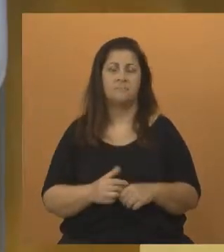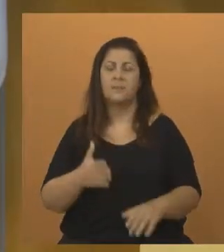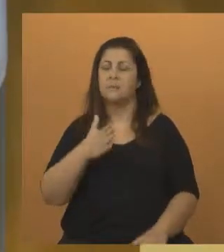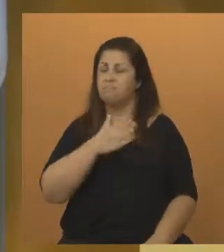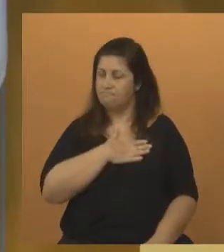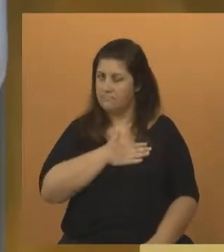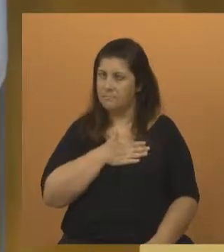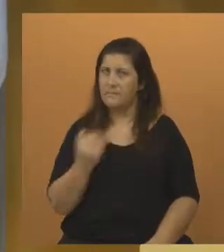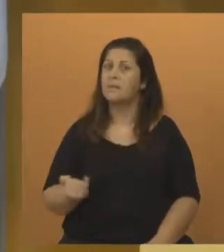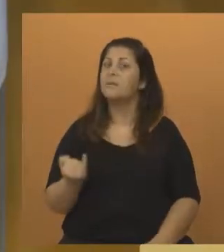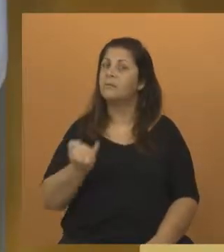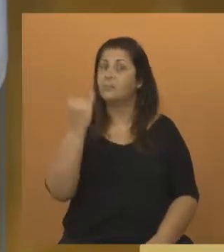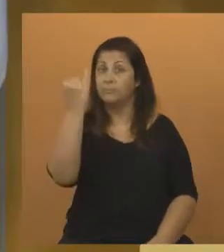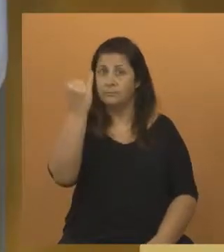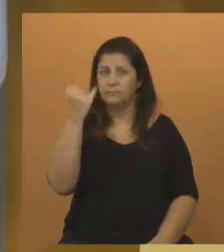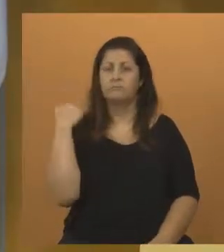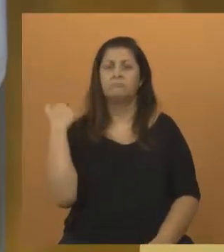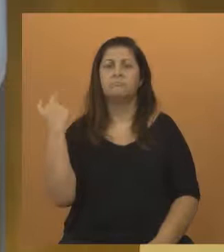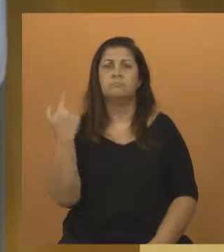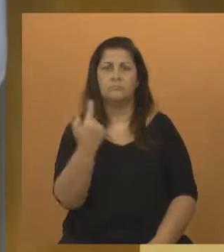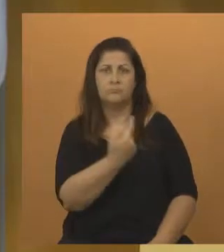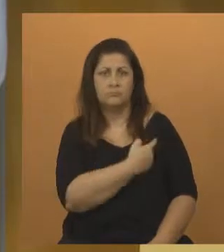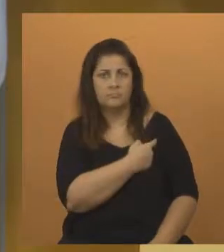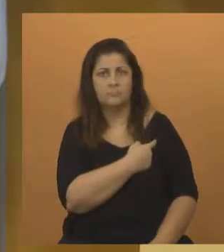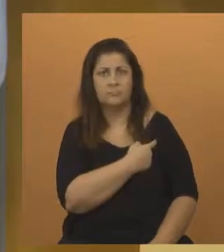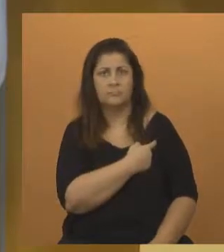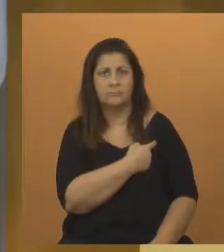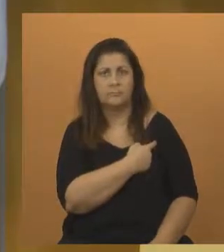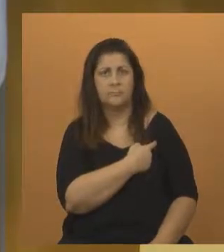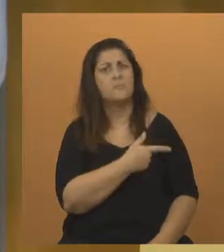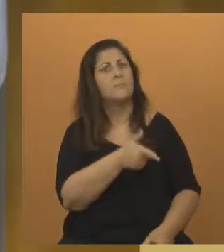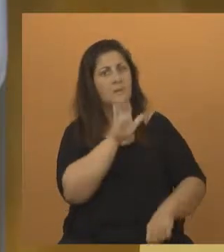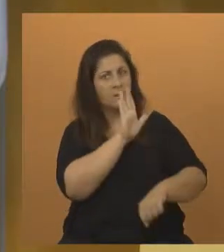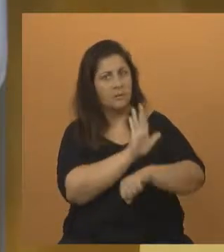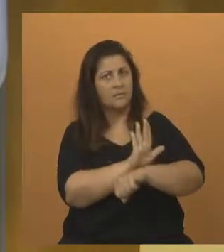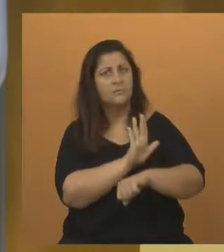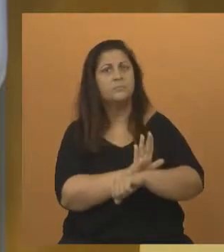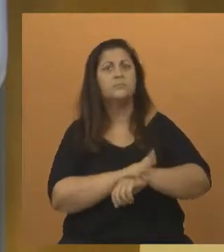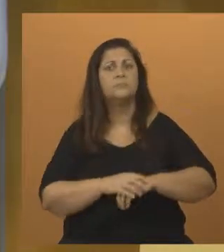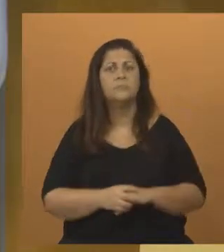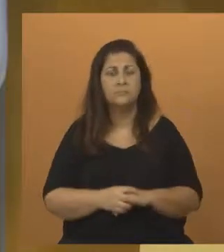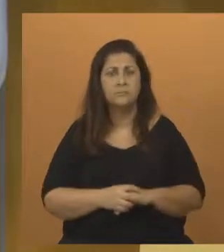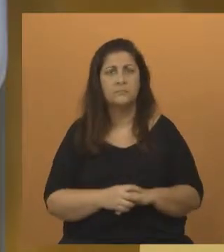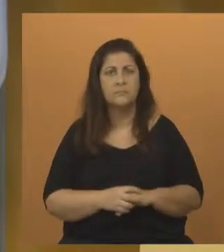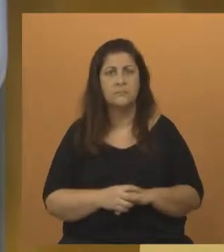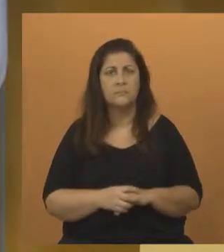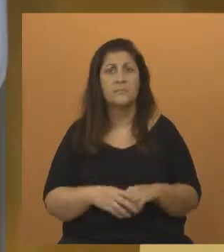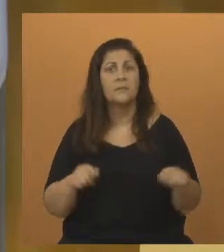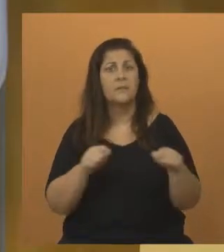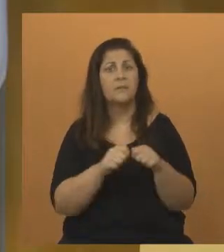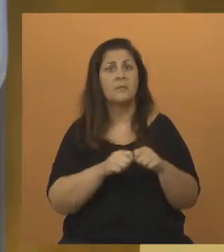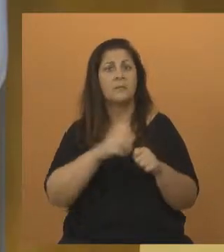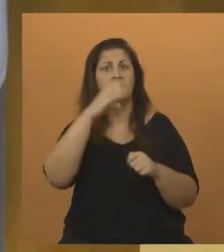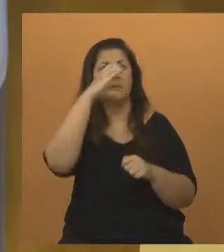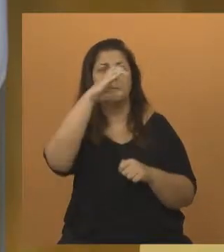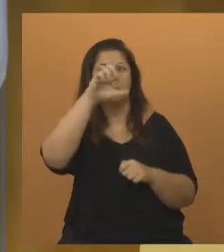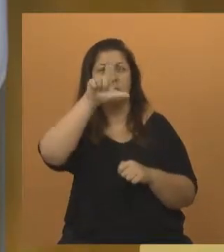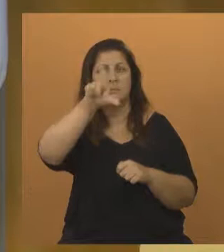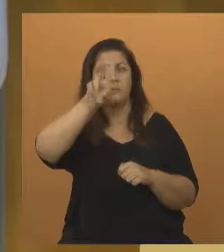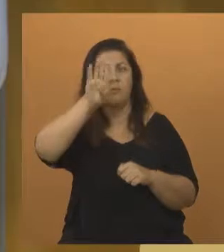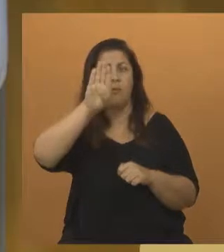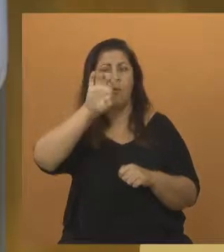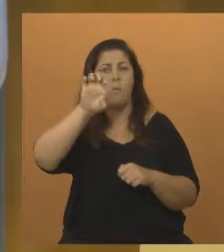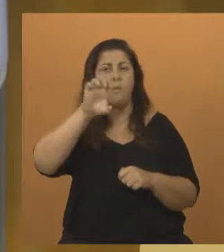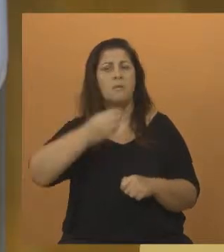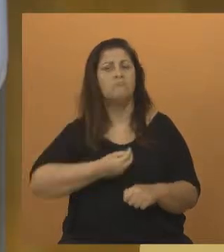muito importante que a gente dê esse aval, né, e faça com que esses clubes tenham sobrevida, porque